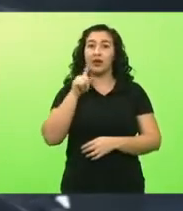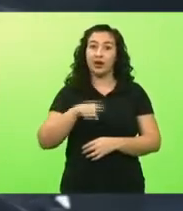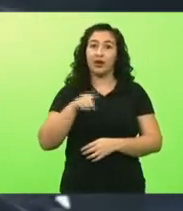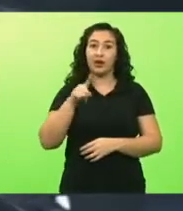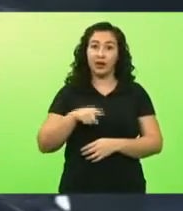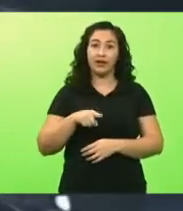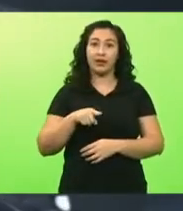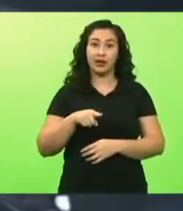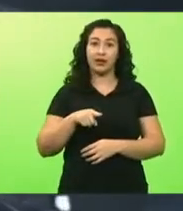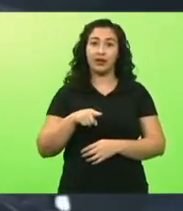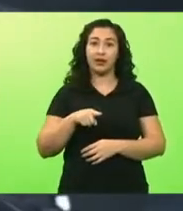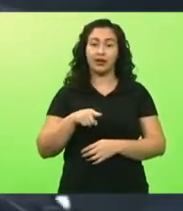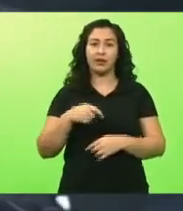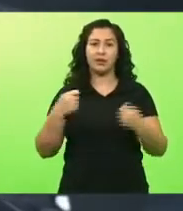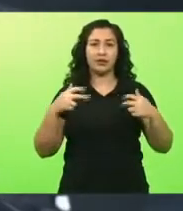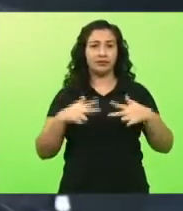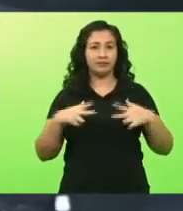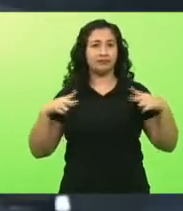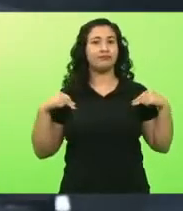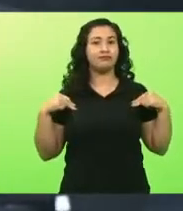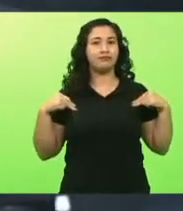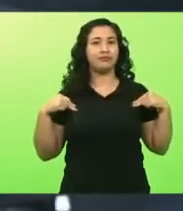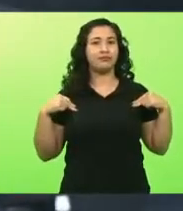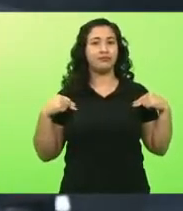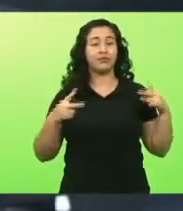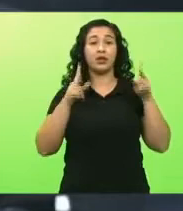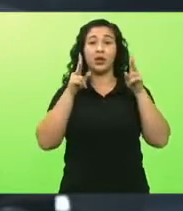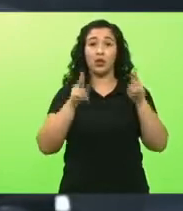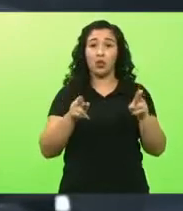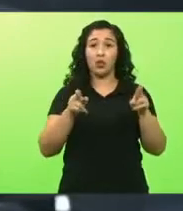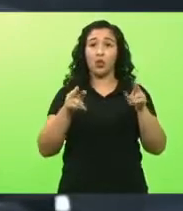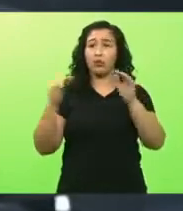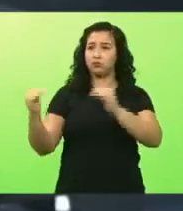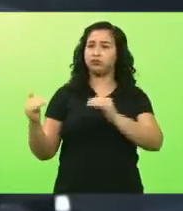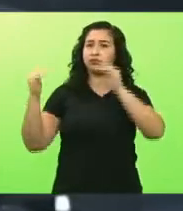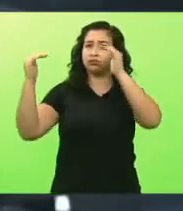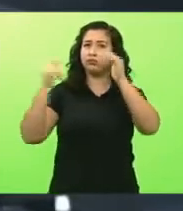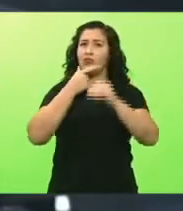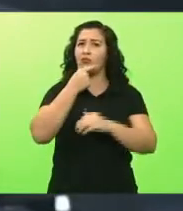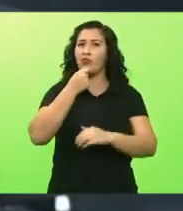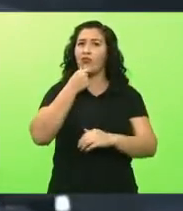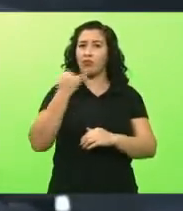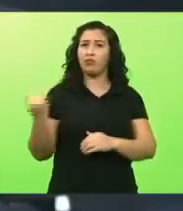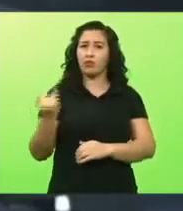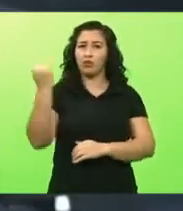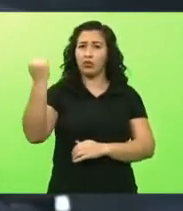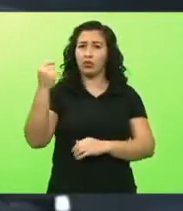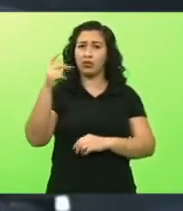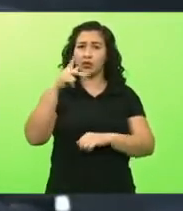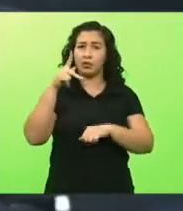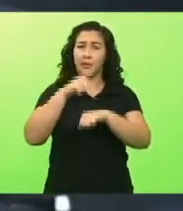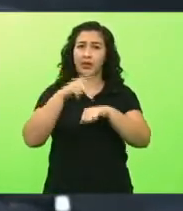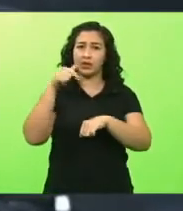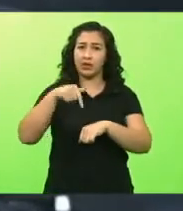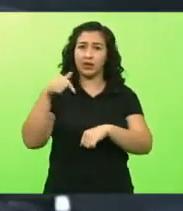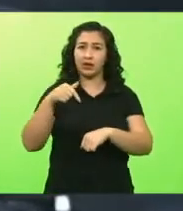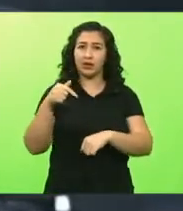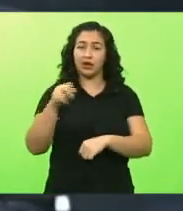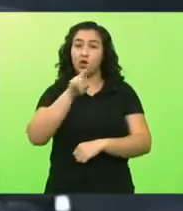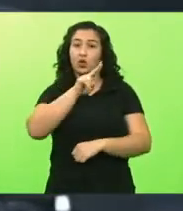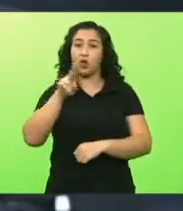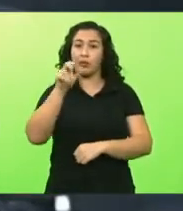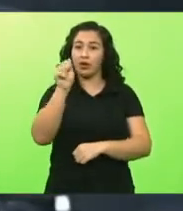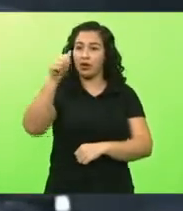ser tão reconhecida quanto os grandes heróis do nosso país. Estou falando de Antonieta de Barros,